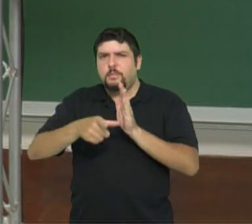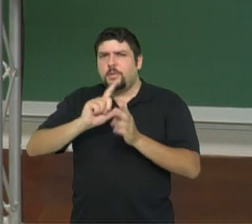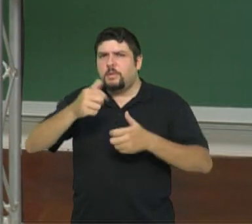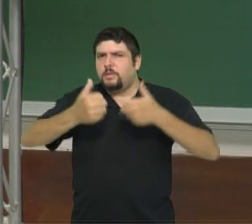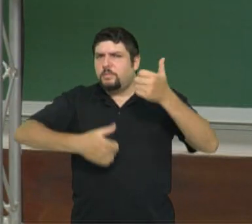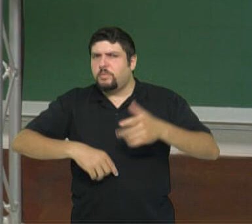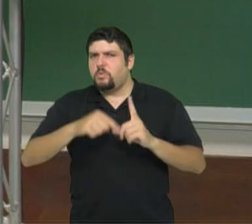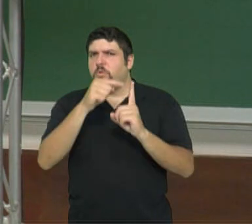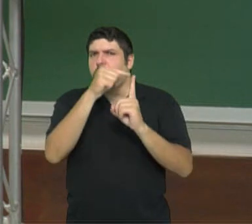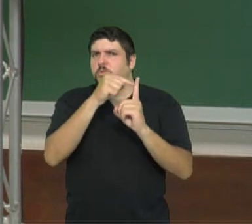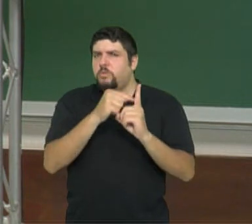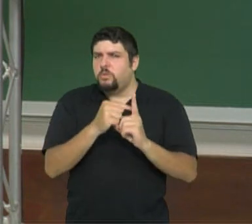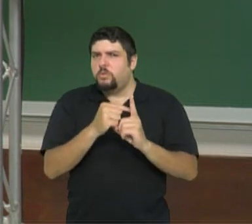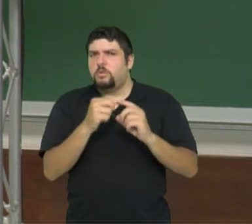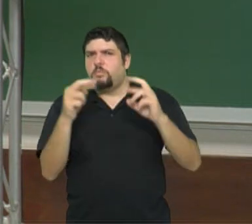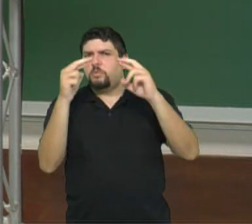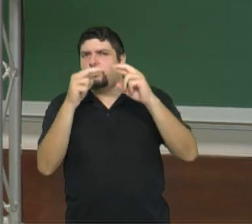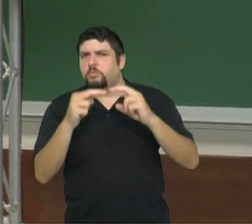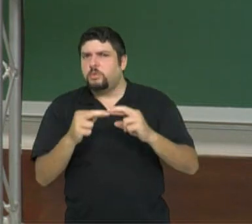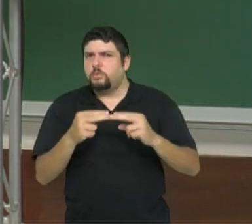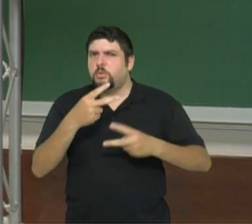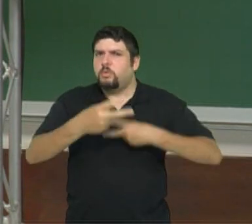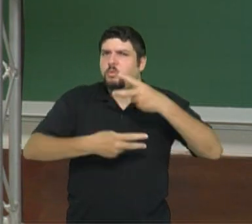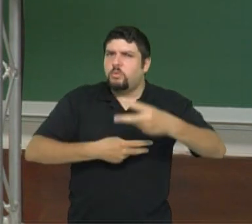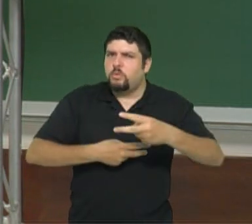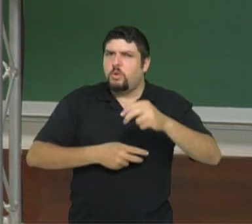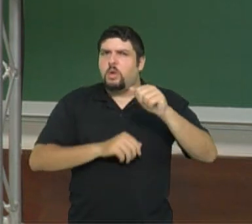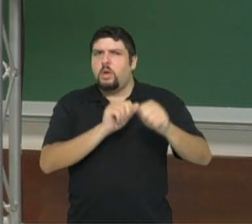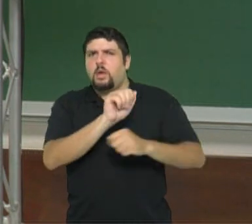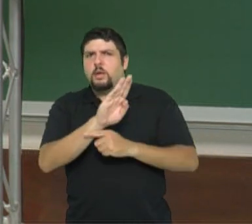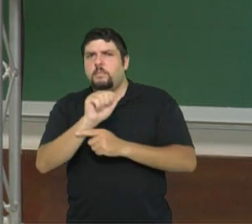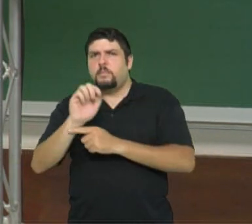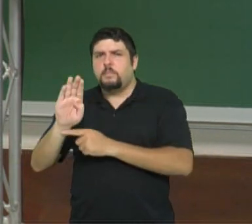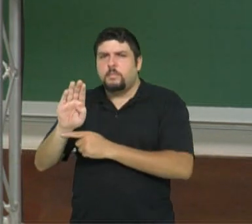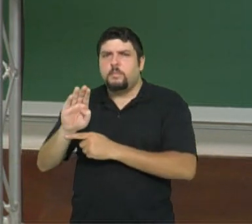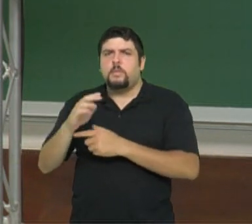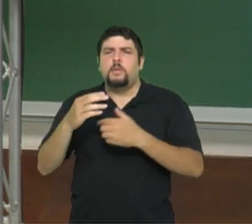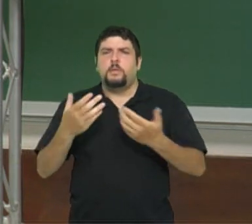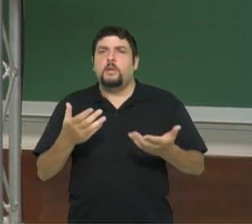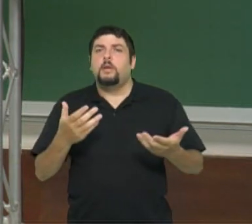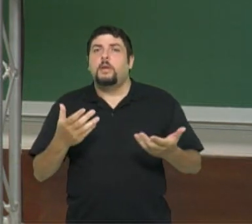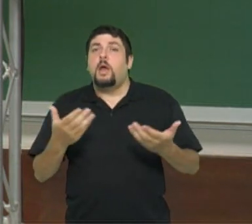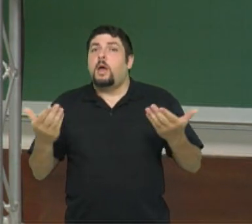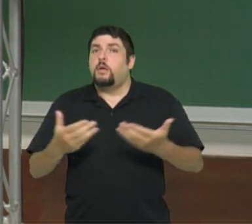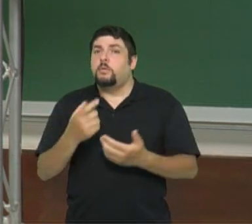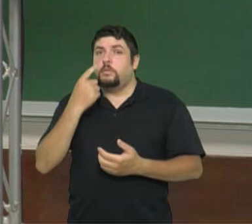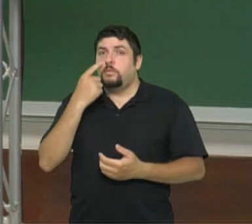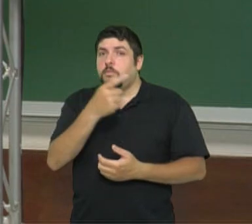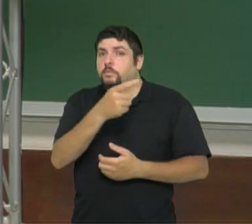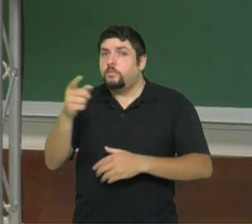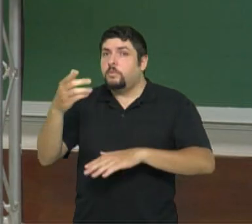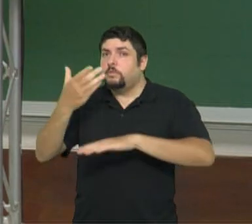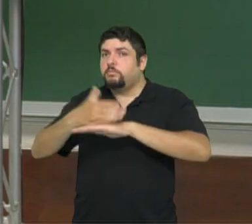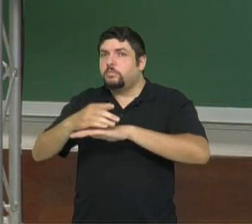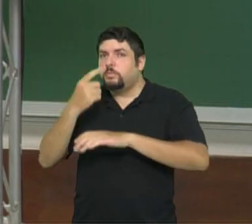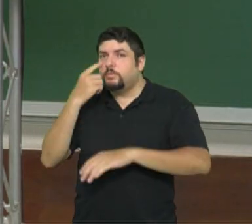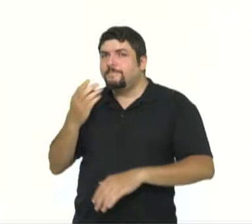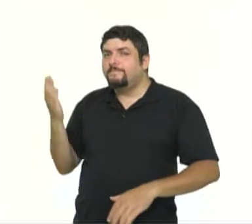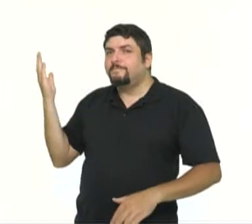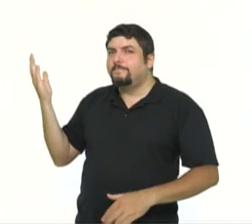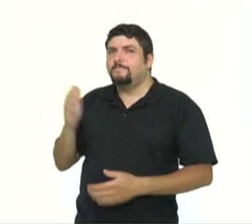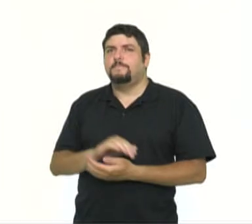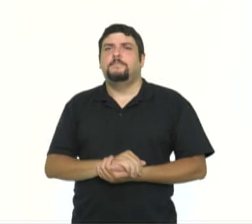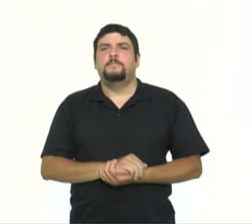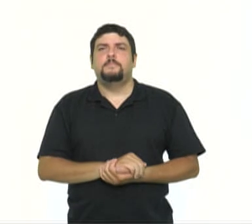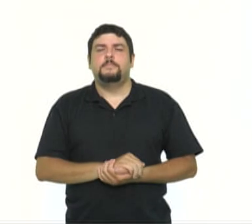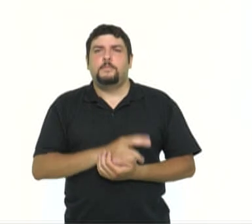de rimas lá, alternada, emparelhada? Vocês vão ter que fazer a mesma coisa agora com esses versos. Nós temos aqui, então,